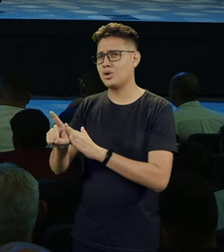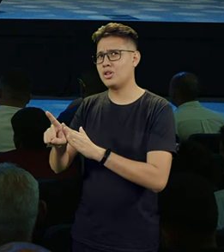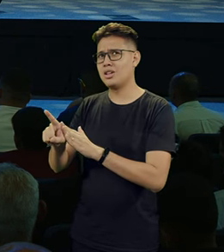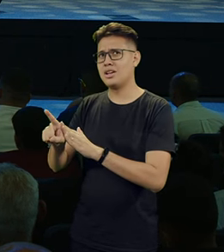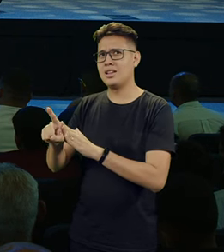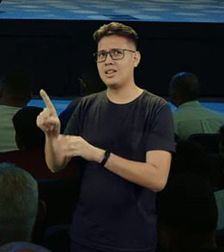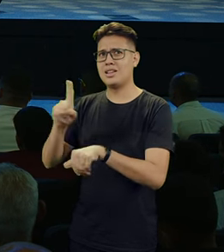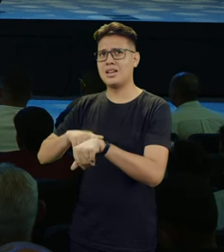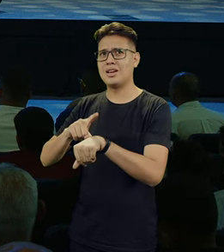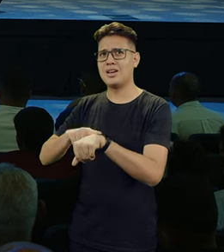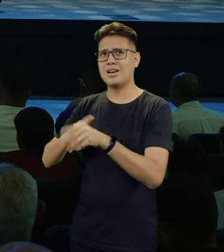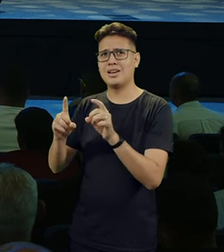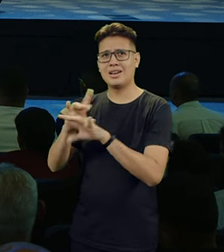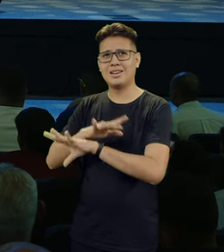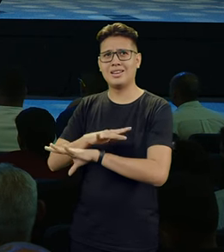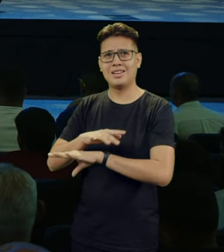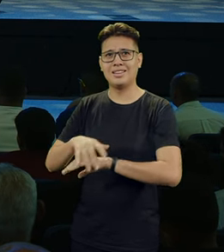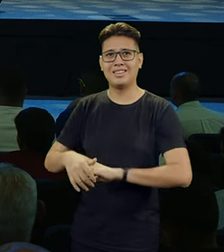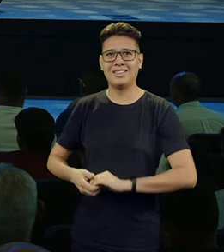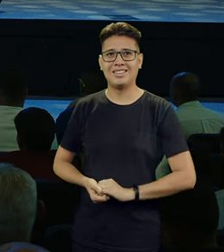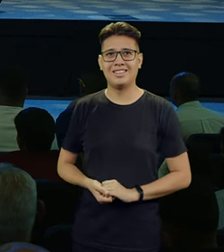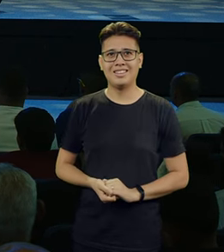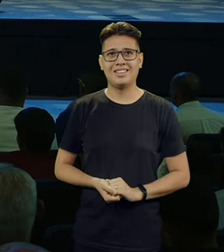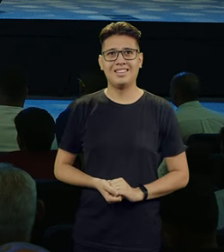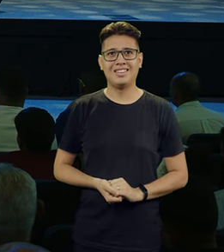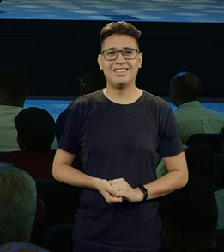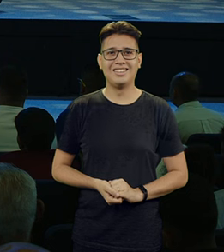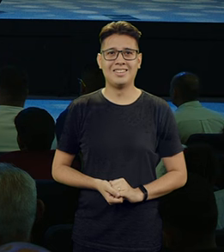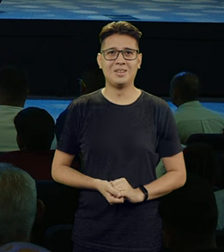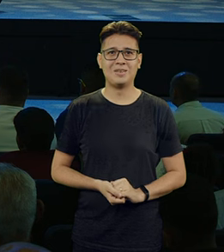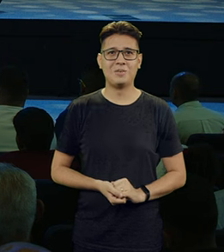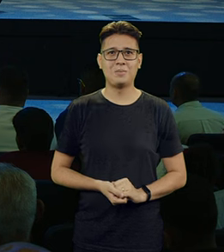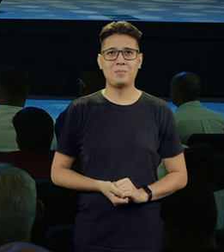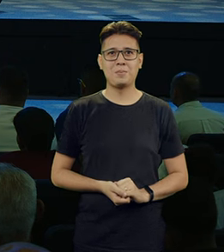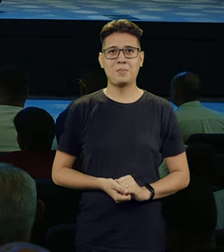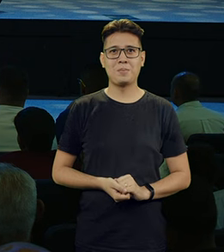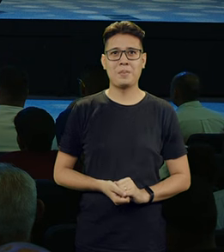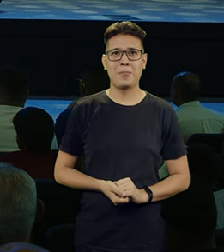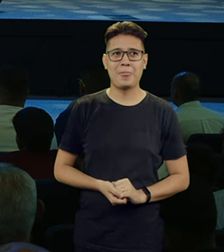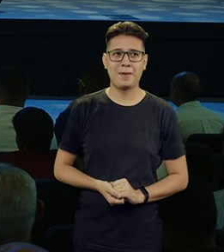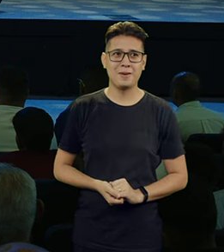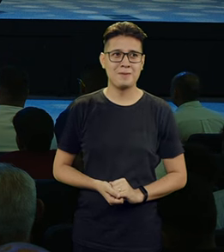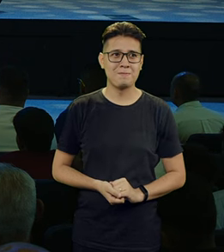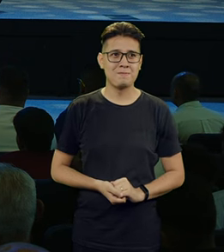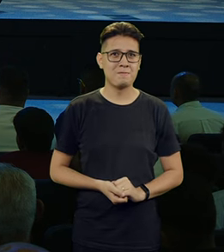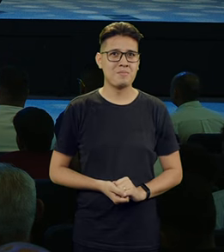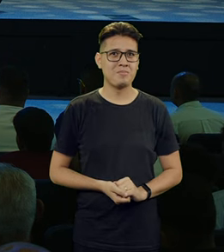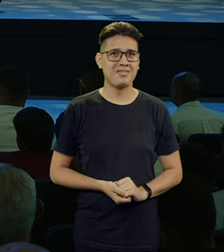Passei. Não, então deixa eu sentar. Eu já concluí.